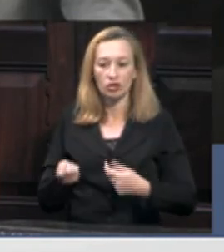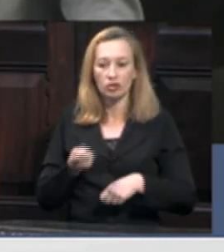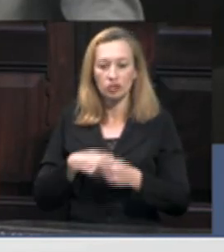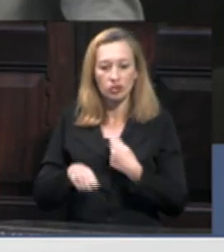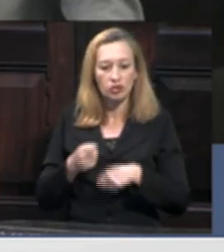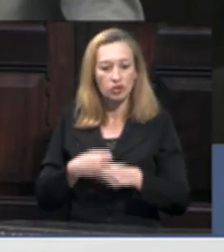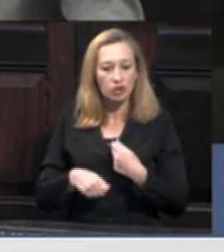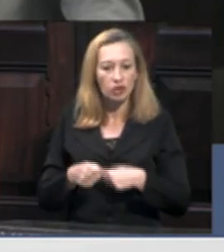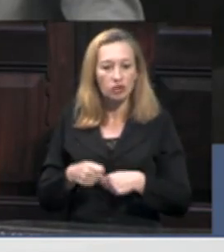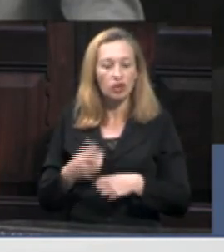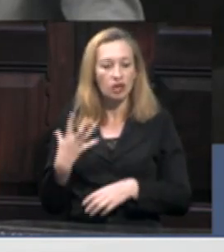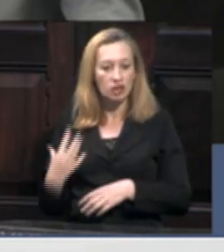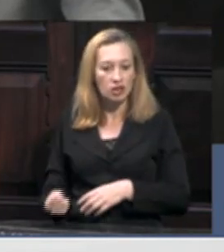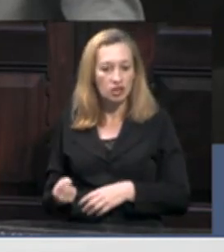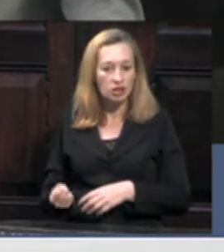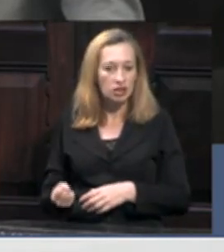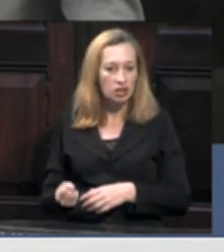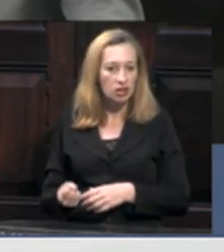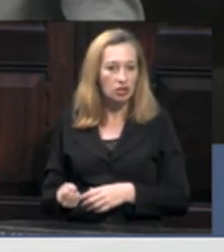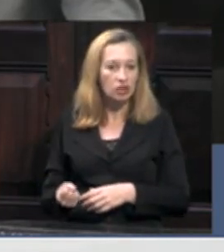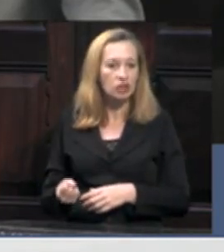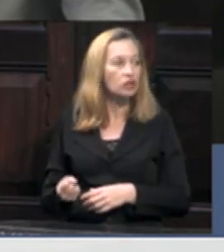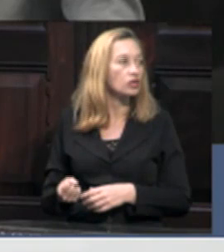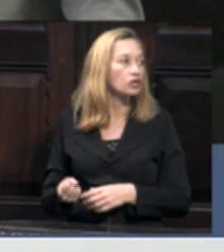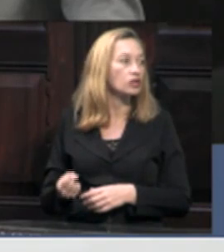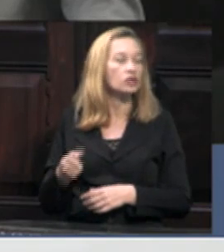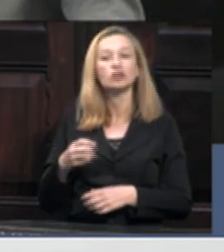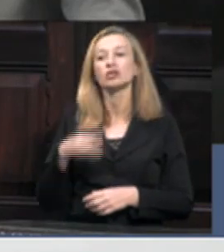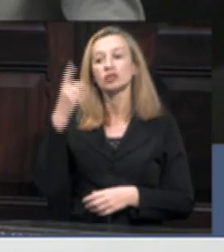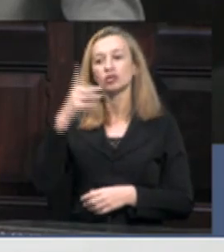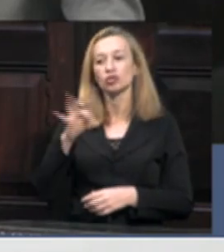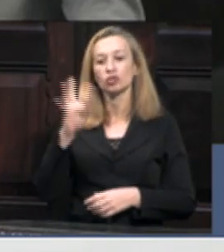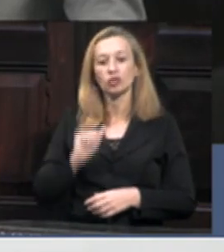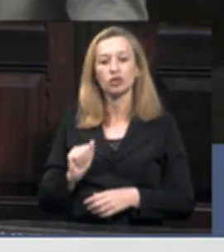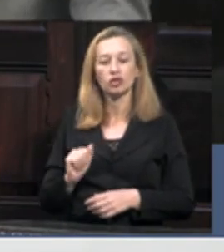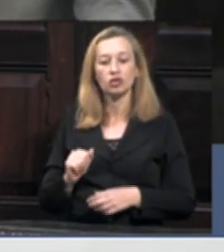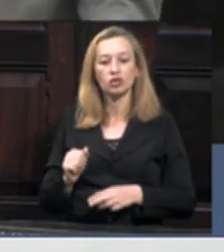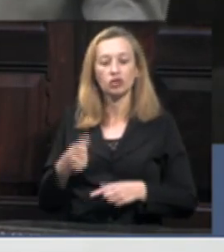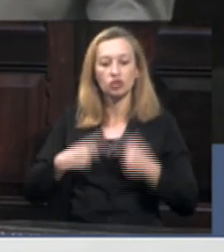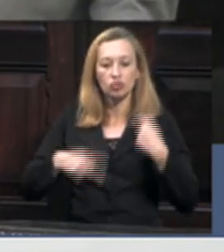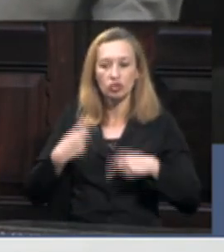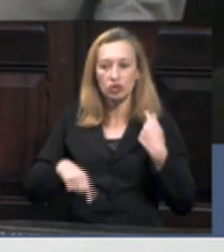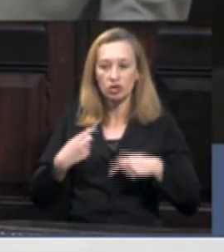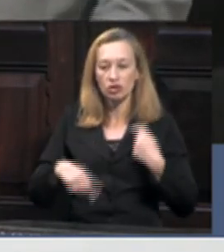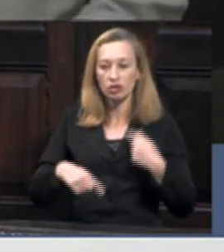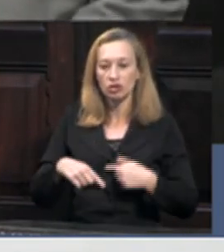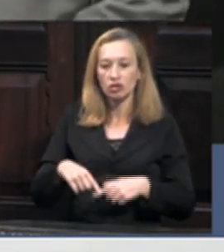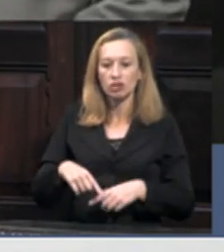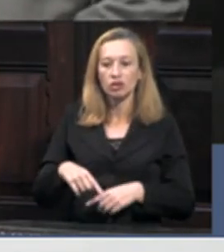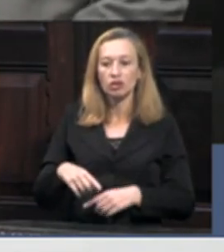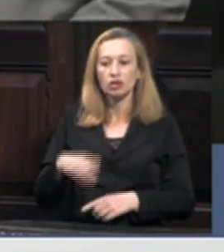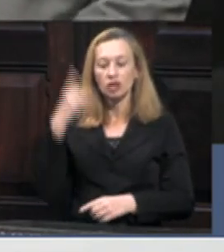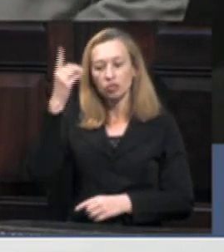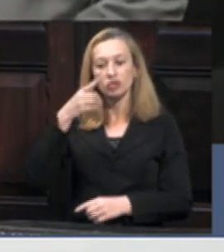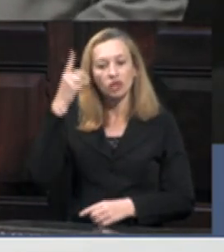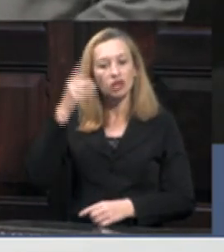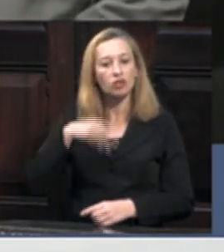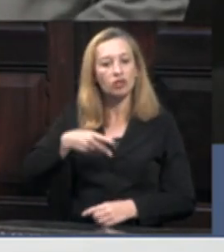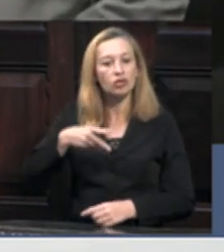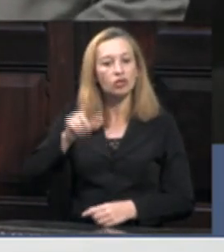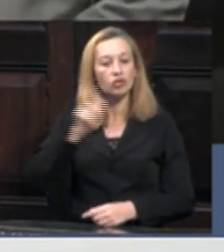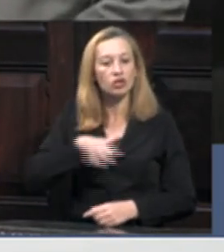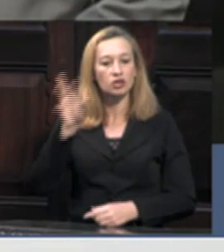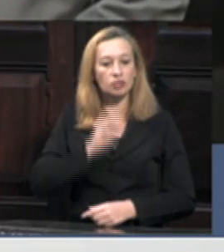Financeira e Controle favorável, relator deputado Gustavo Tutuca. Em discussão, para discutir os deputados Luiz Paulo, Valdec Carneiro